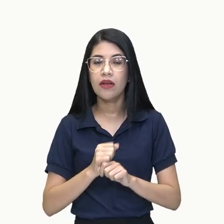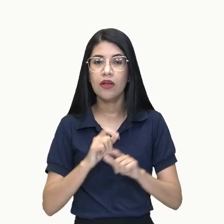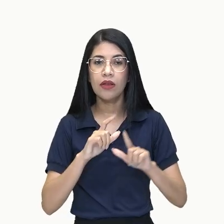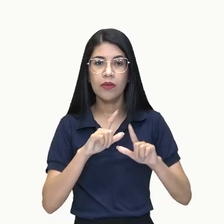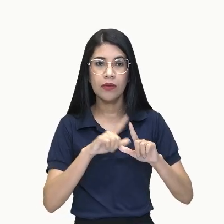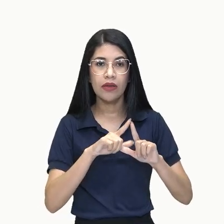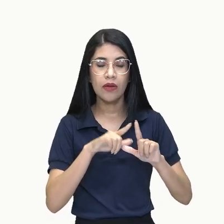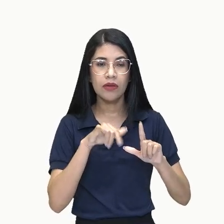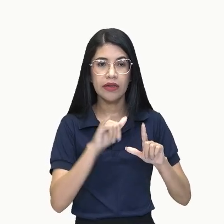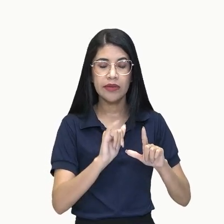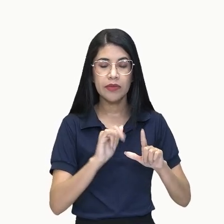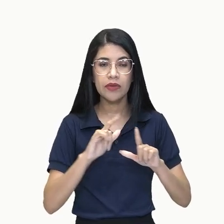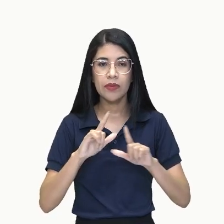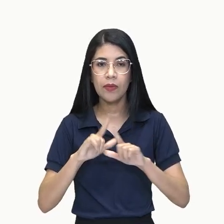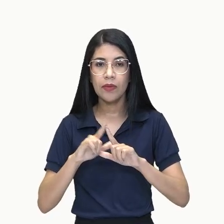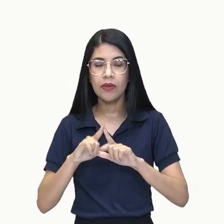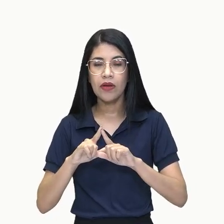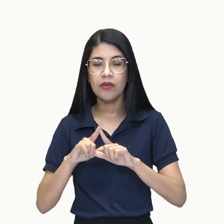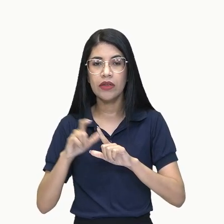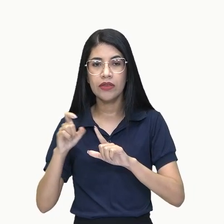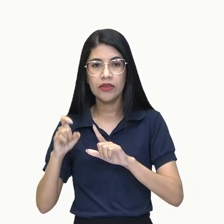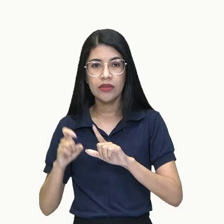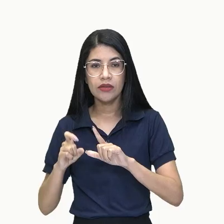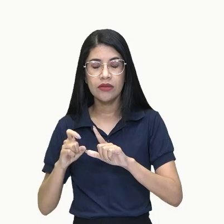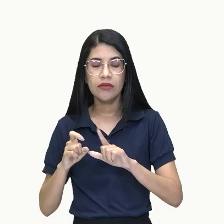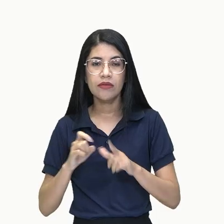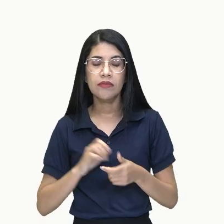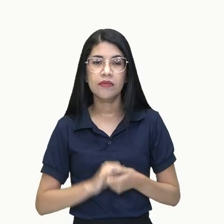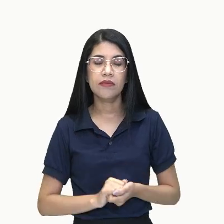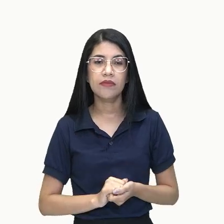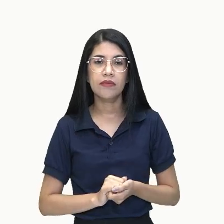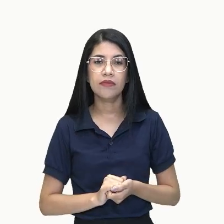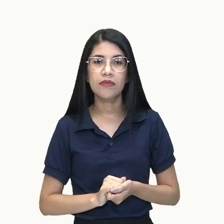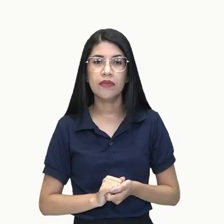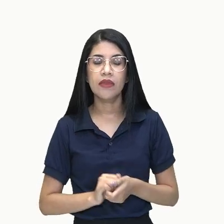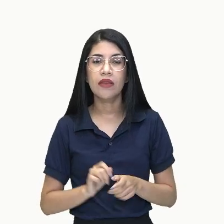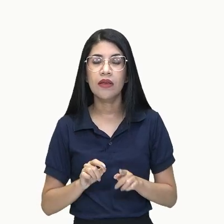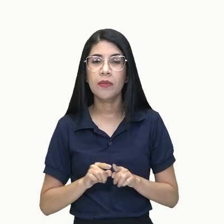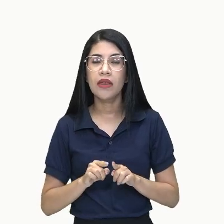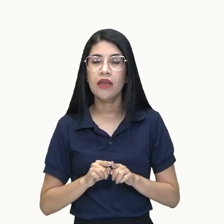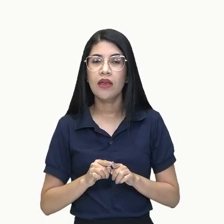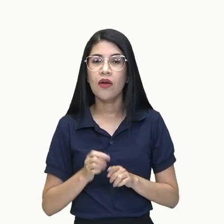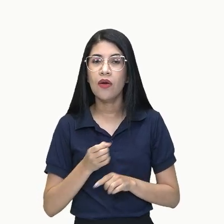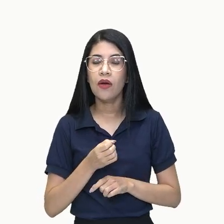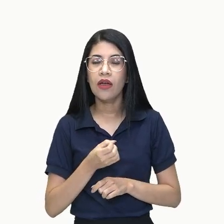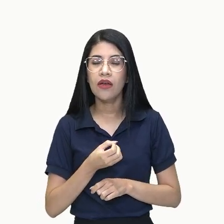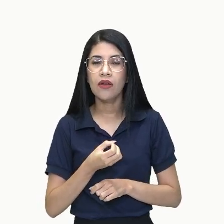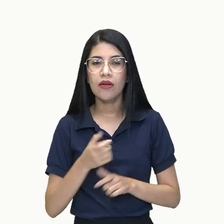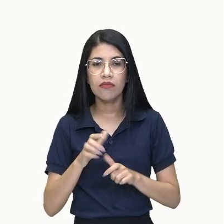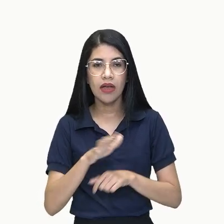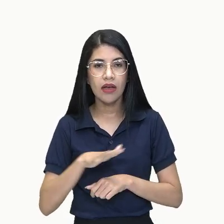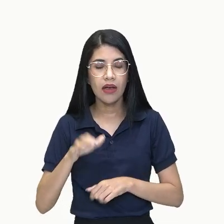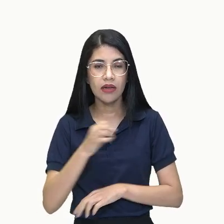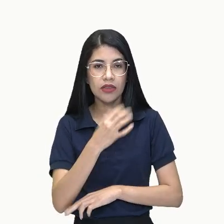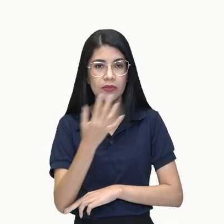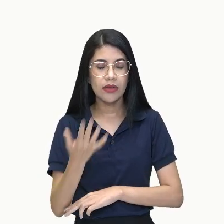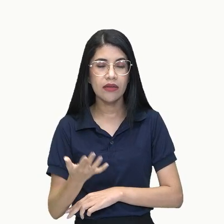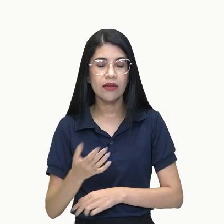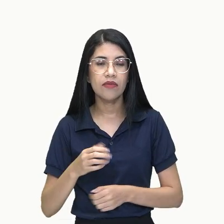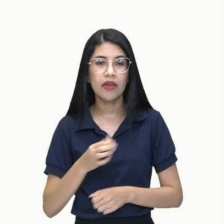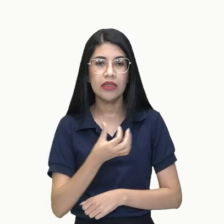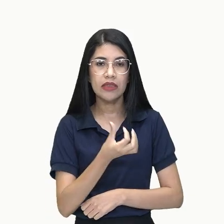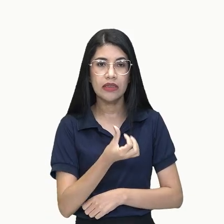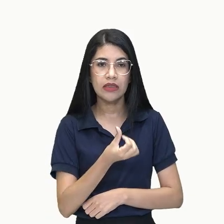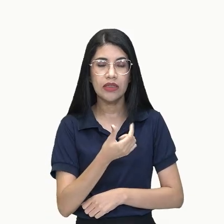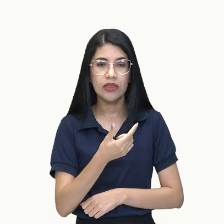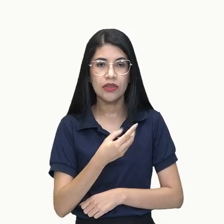y e a variação do x, a variação do y exatamente a quantidade que foi desmatado. No caso, nós temos